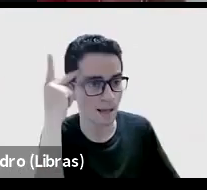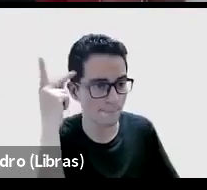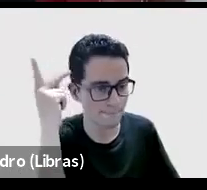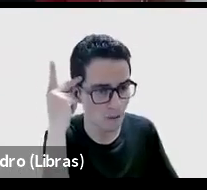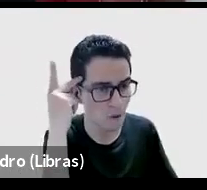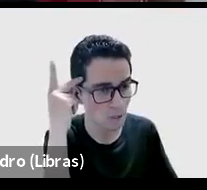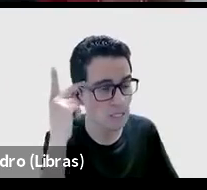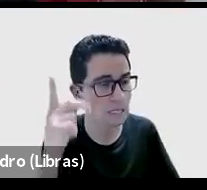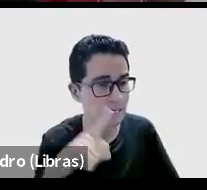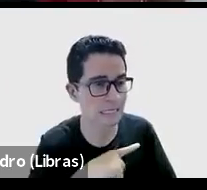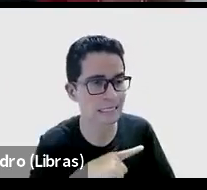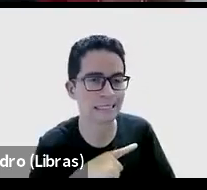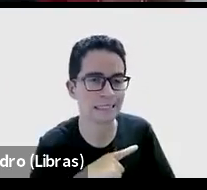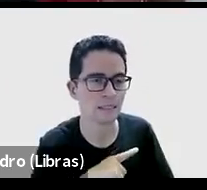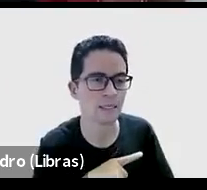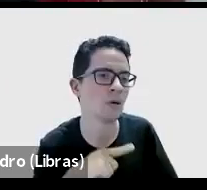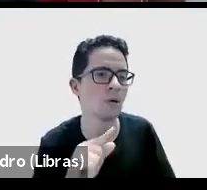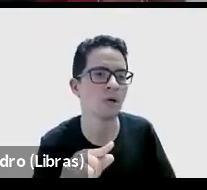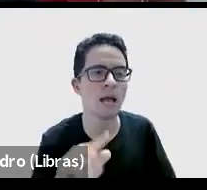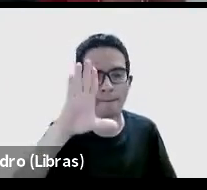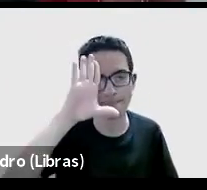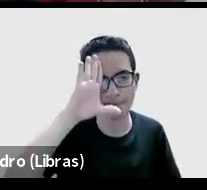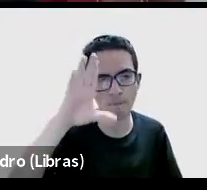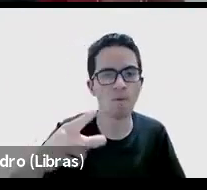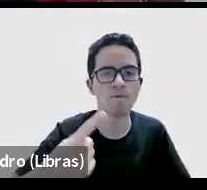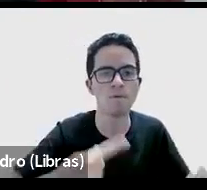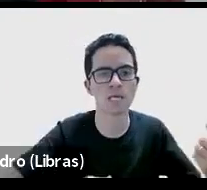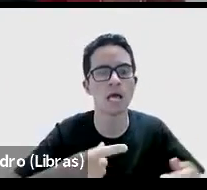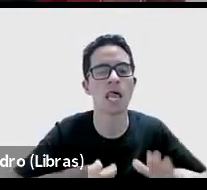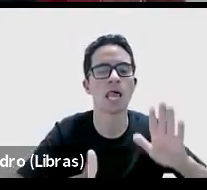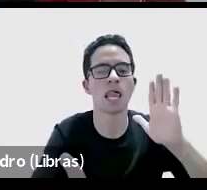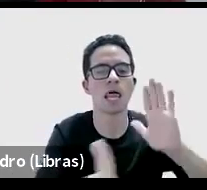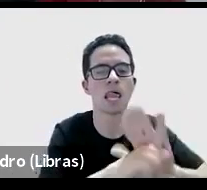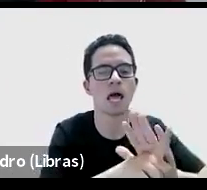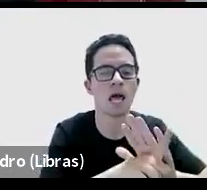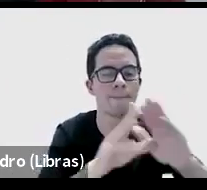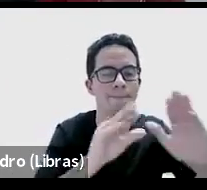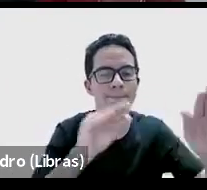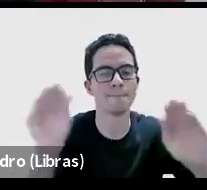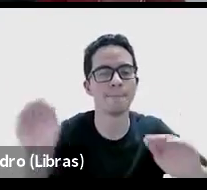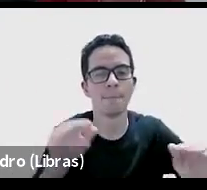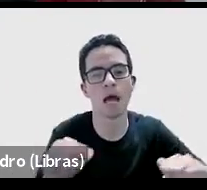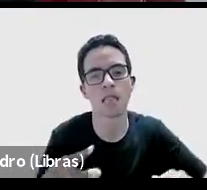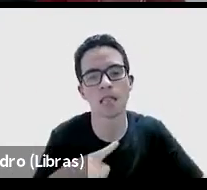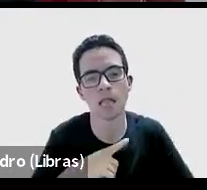que tem uma das políticas mais avançadas. A gente tem uma lei municipal de imigração, a gente tem um